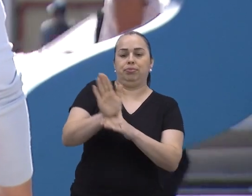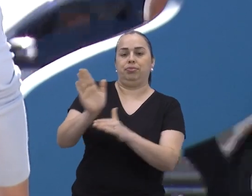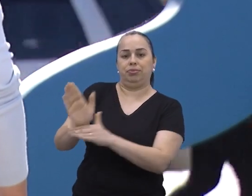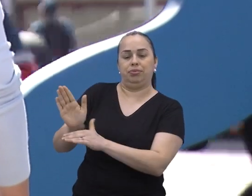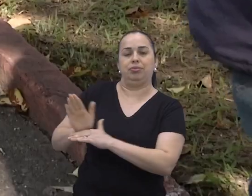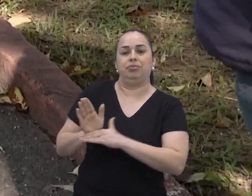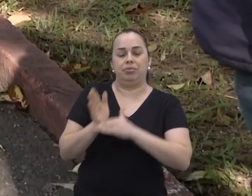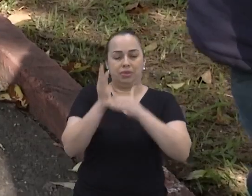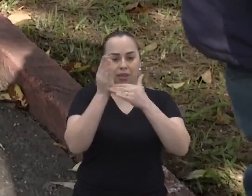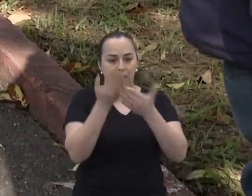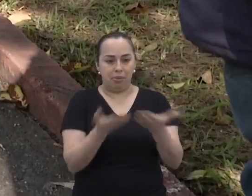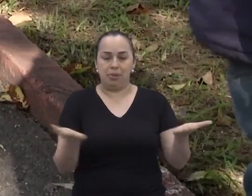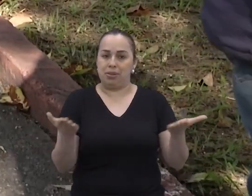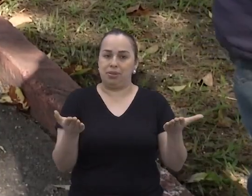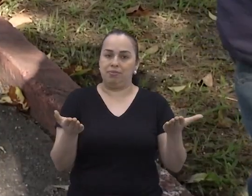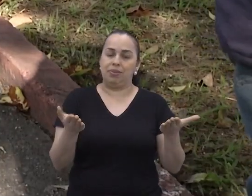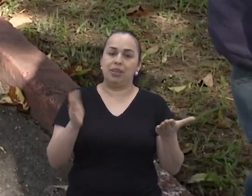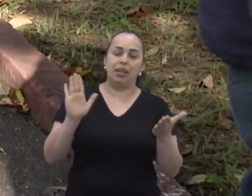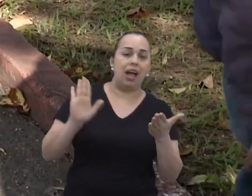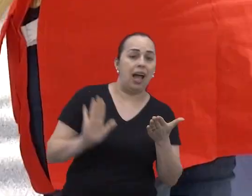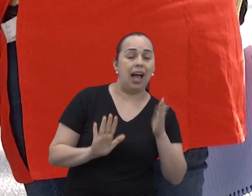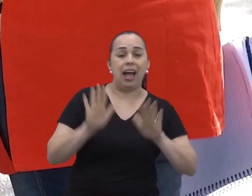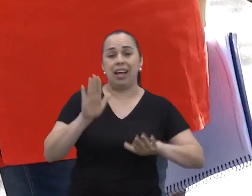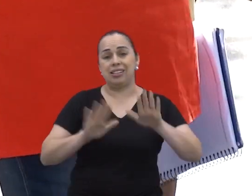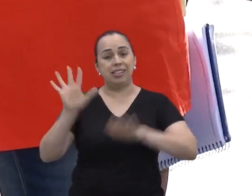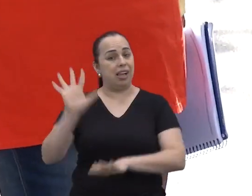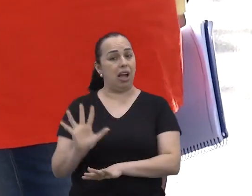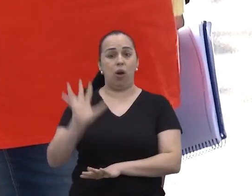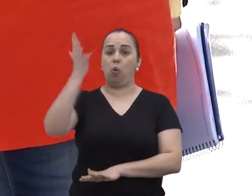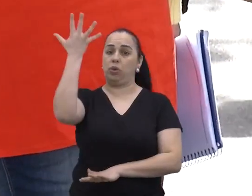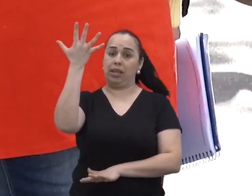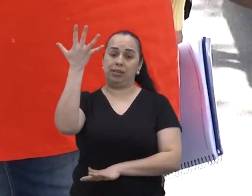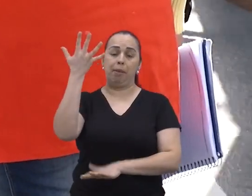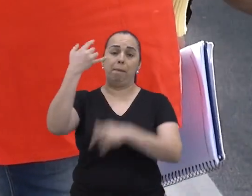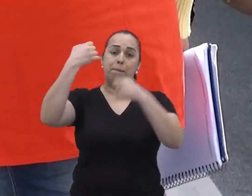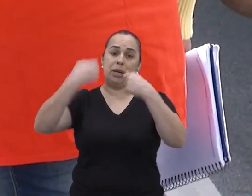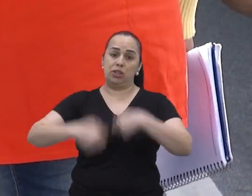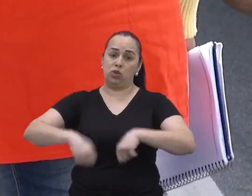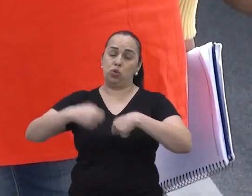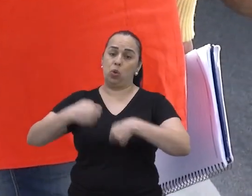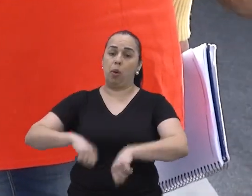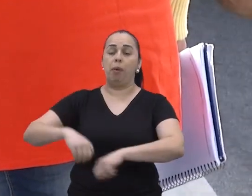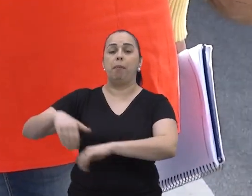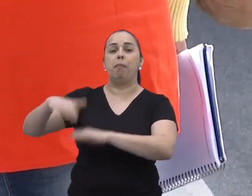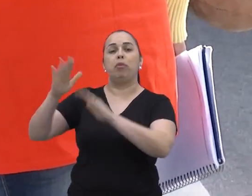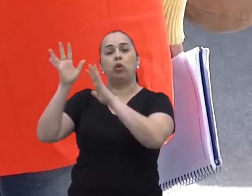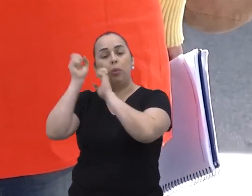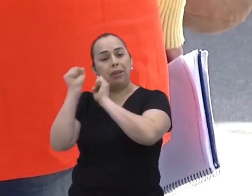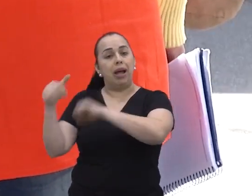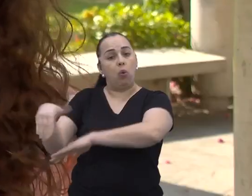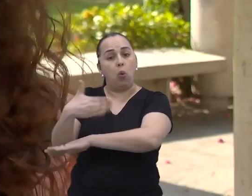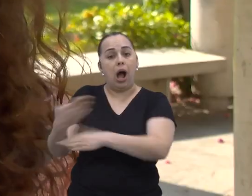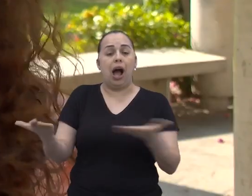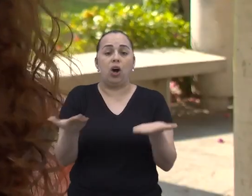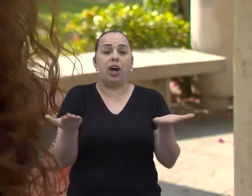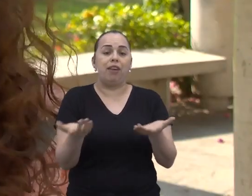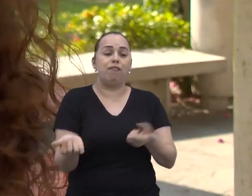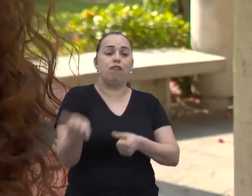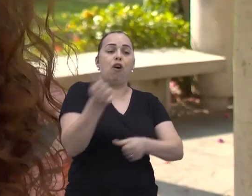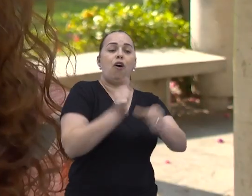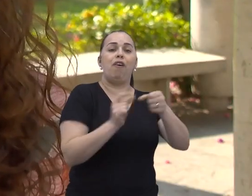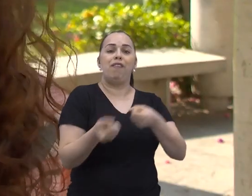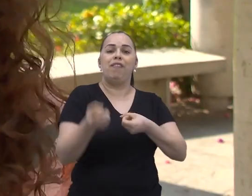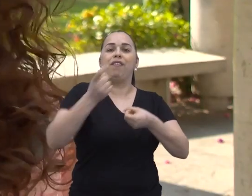o retorno da dignidade de quem, por algum imprevisto ou adversidade, precisa recomeçar a vida. São pessoas que